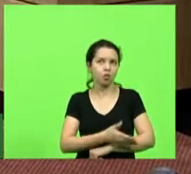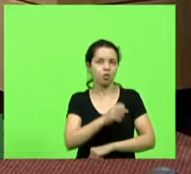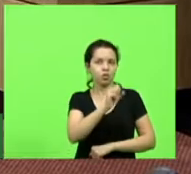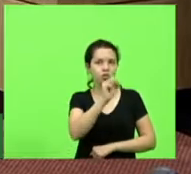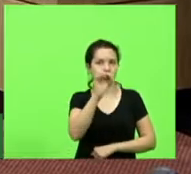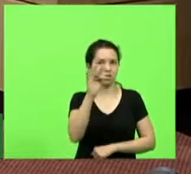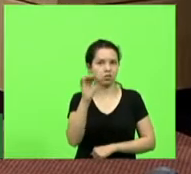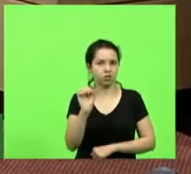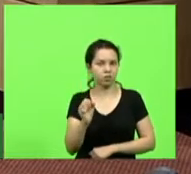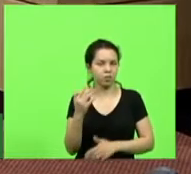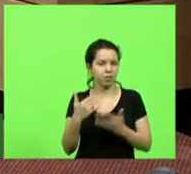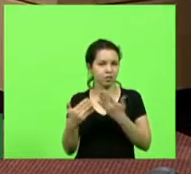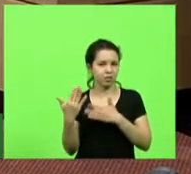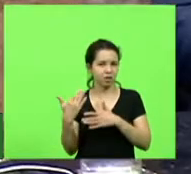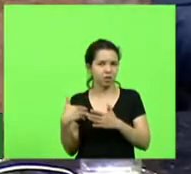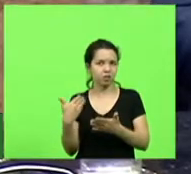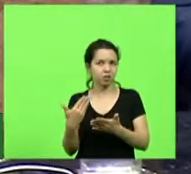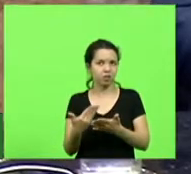E